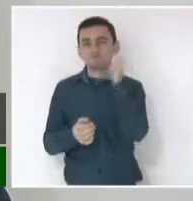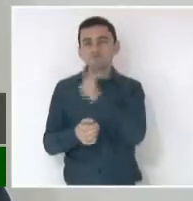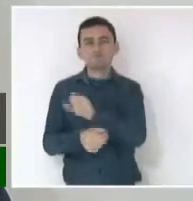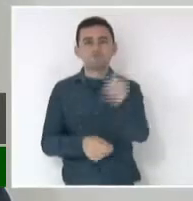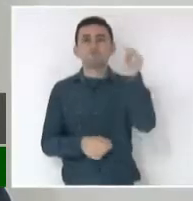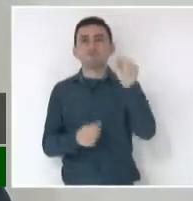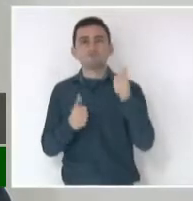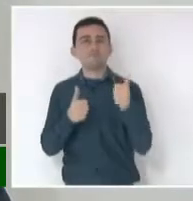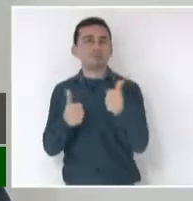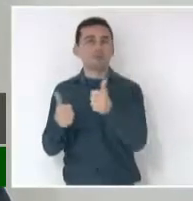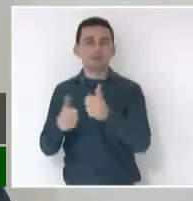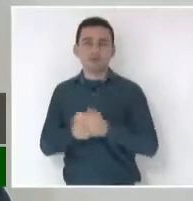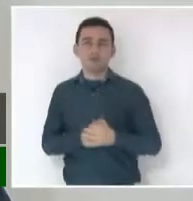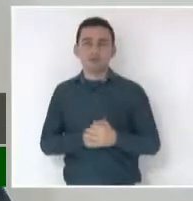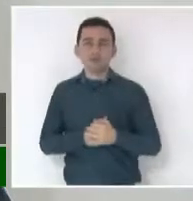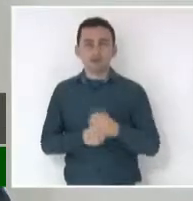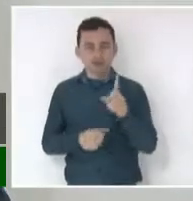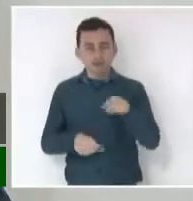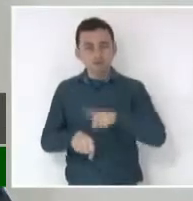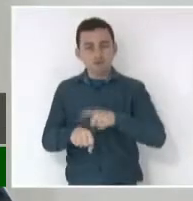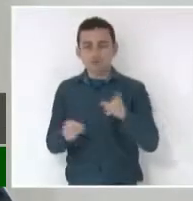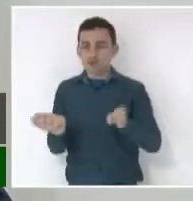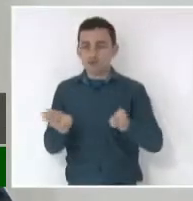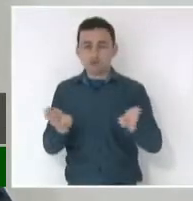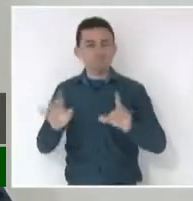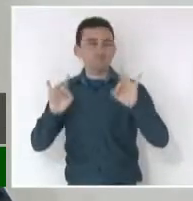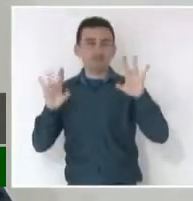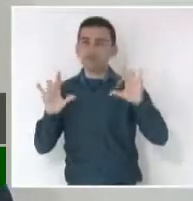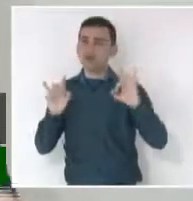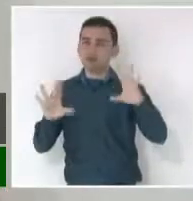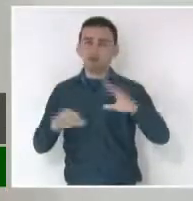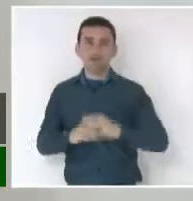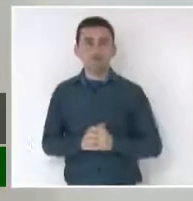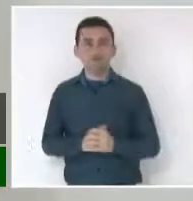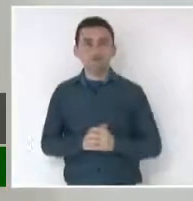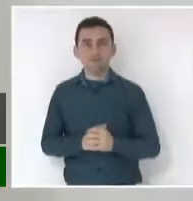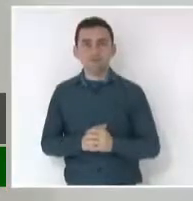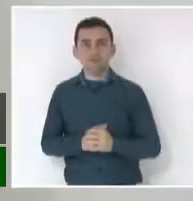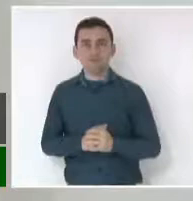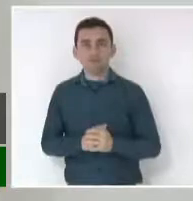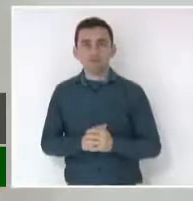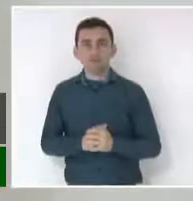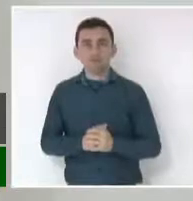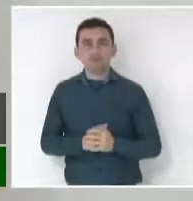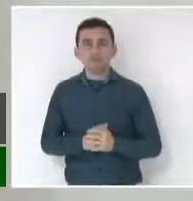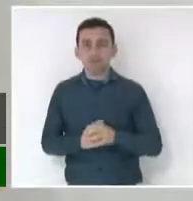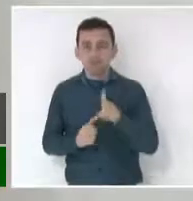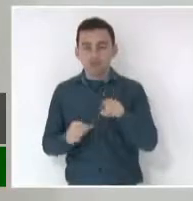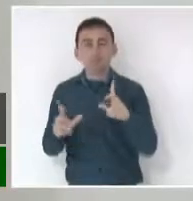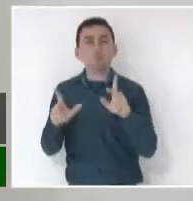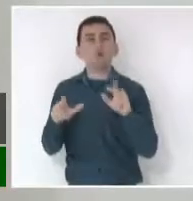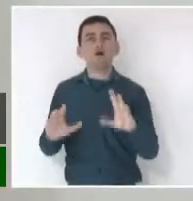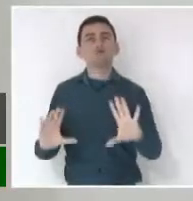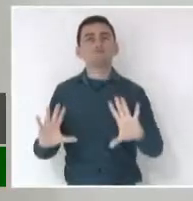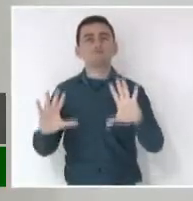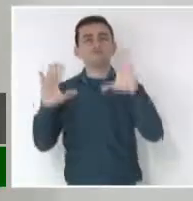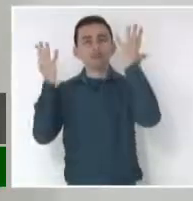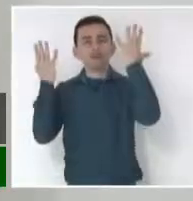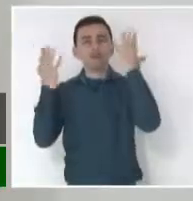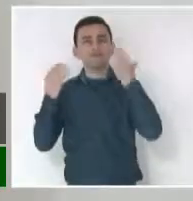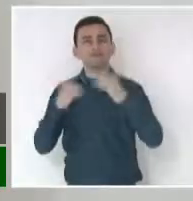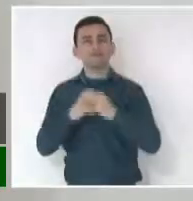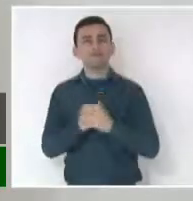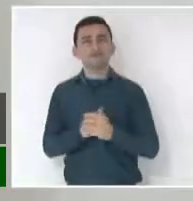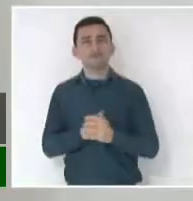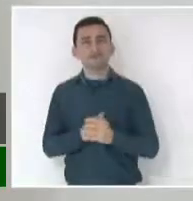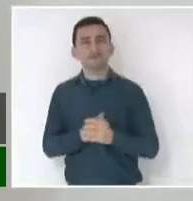Um momento extraordinário. Foi uma verdadeira celebração. E quando eu